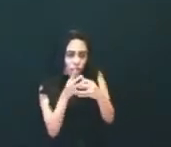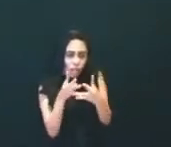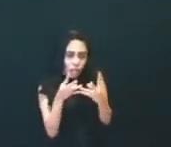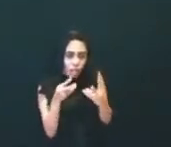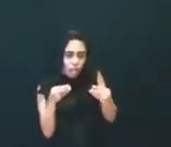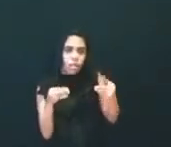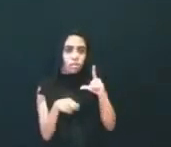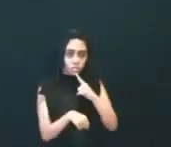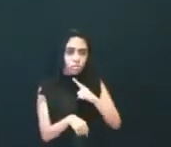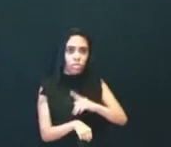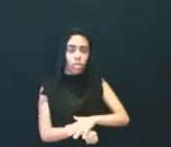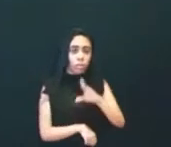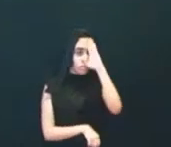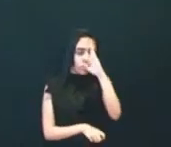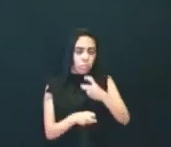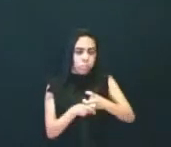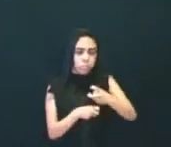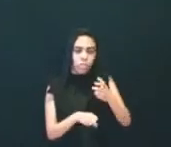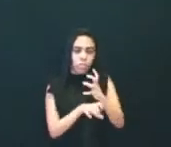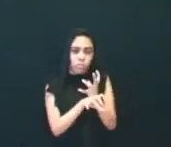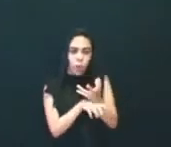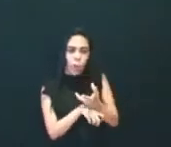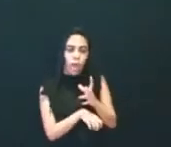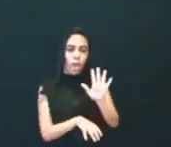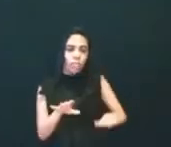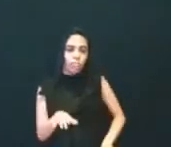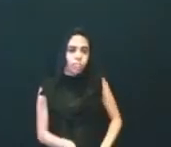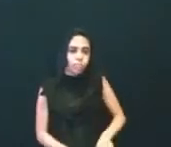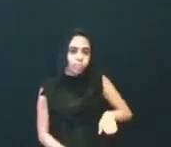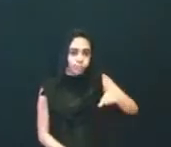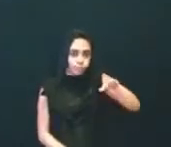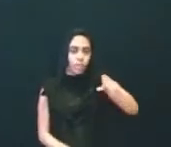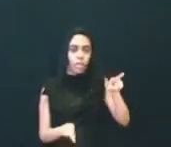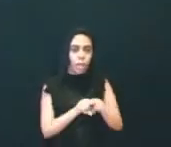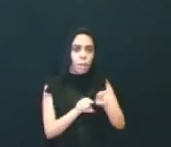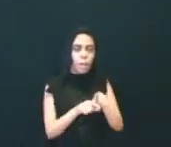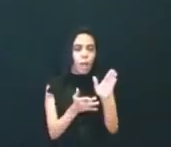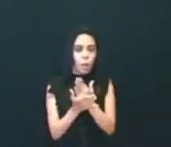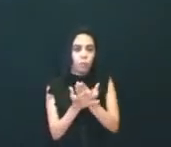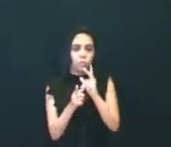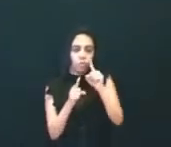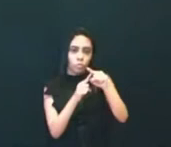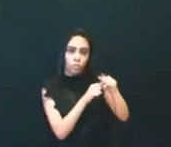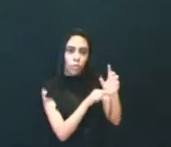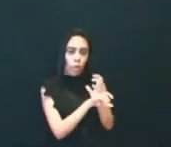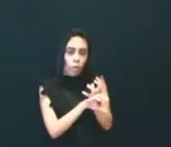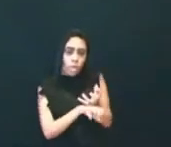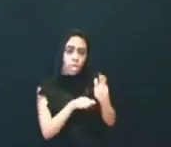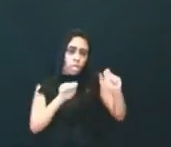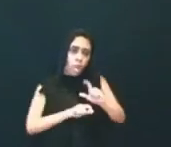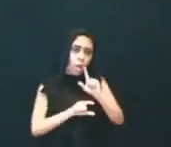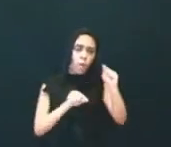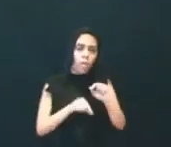nosso corpo, principalmente os ossos longos, durante a fase inicial da nossa vida, e os ossos chatos durante toda a nossa vida, eles